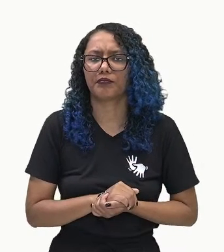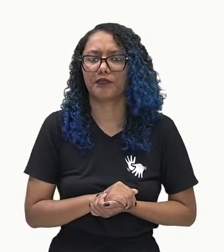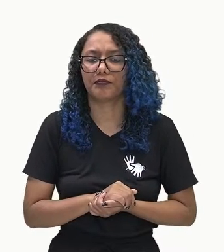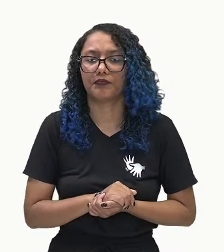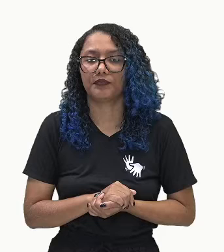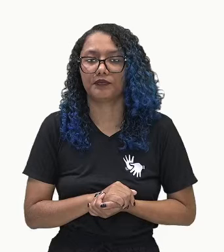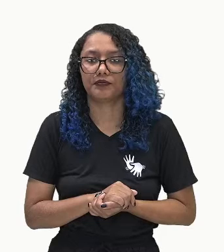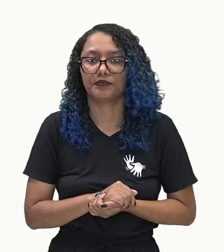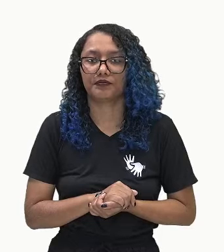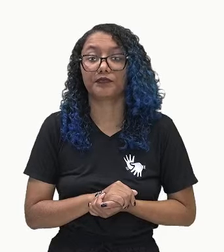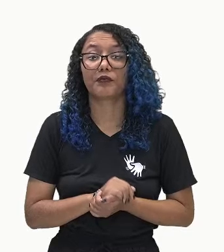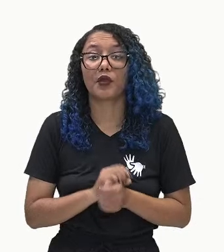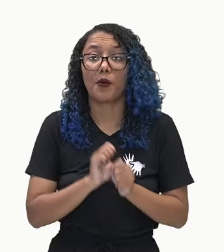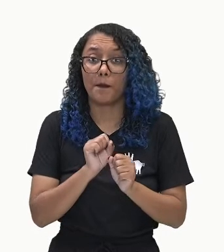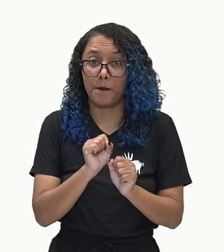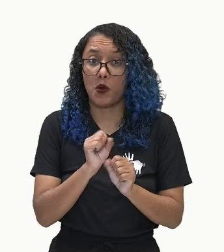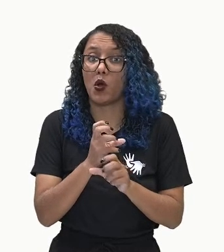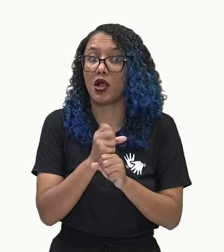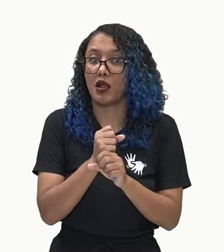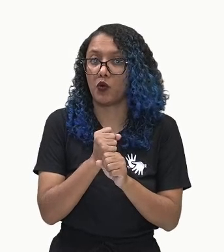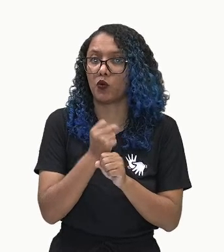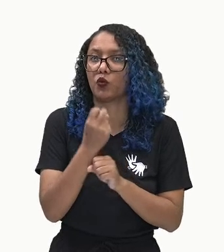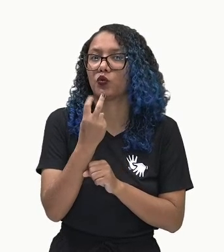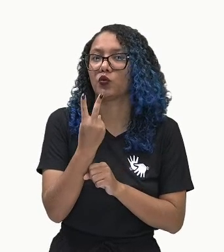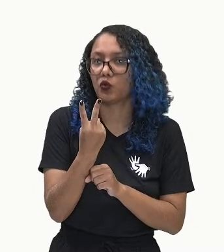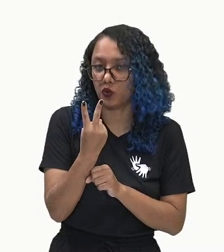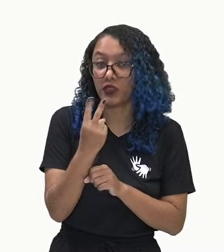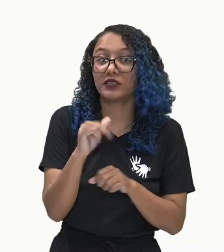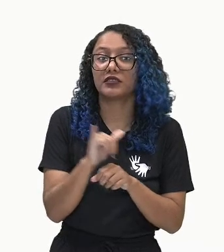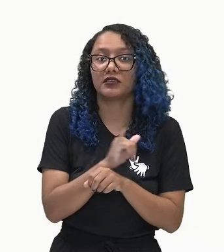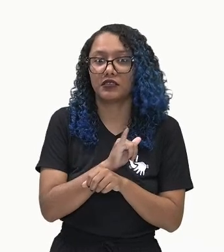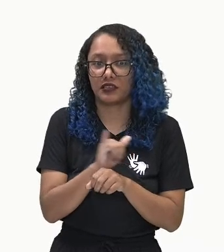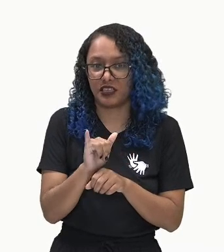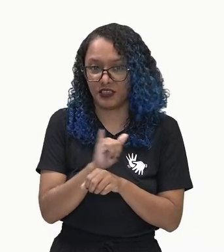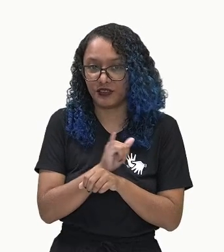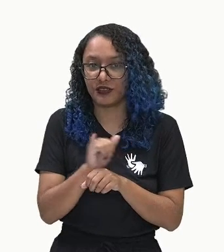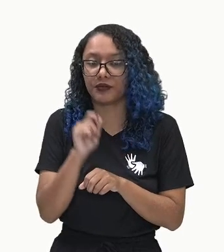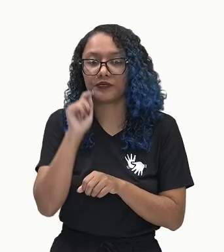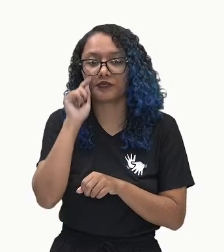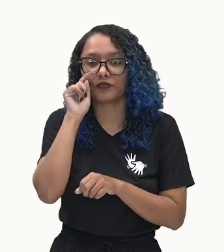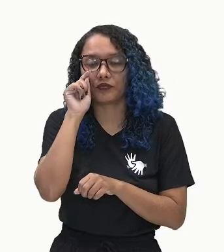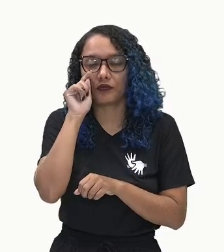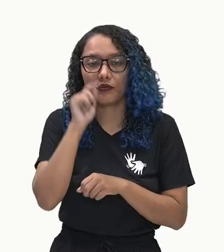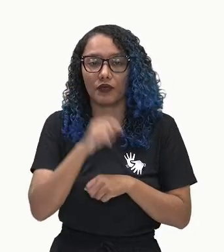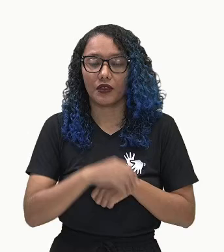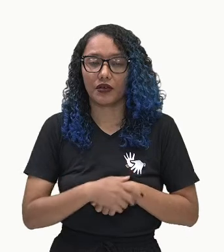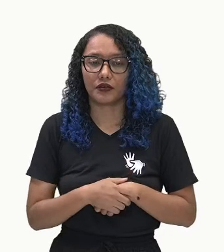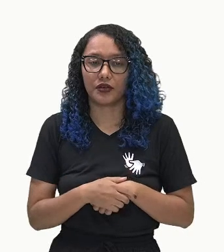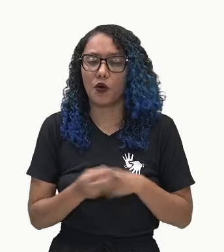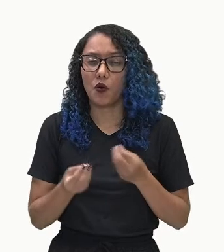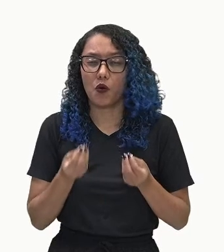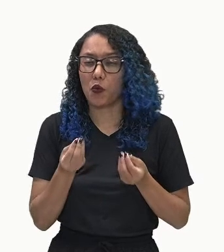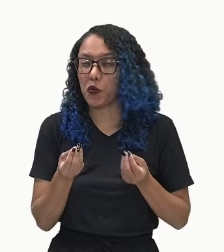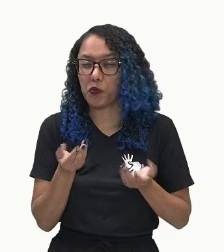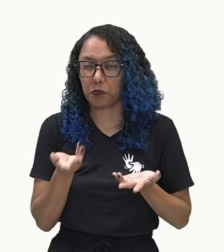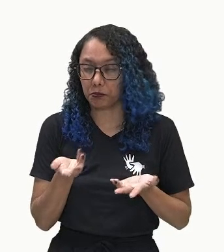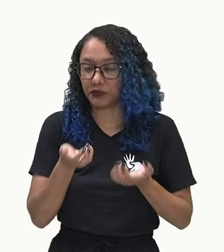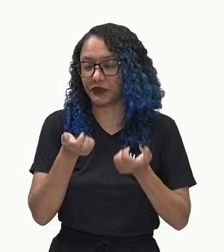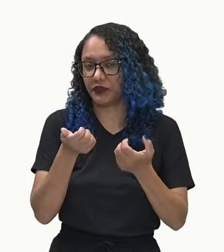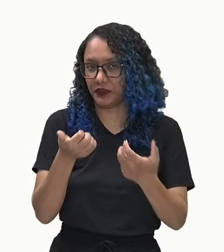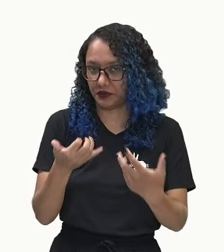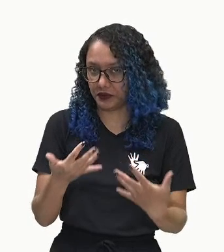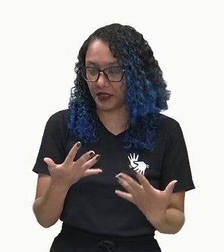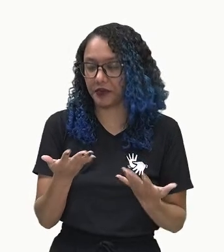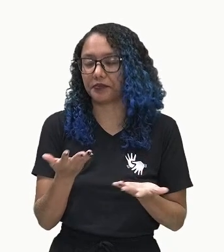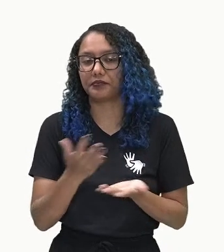duas maneiras de calcular essa distância entre esses dois pontos. Que duas maneiras são essas?